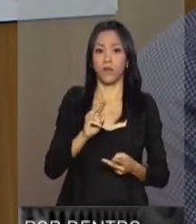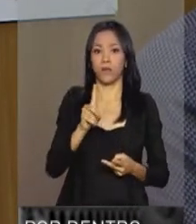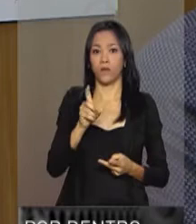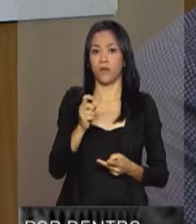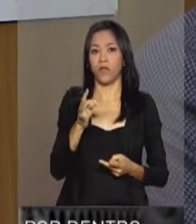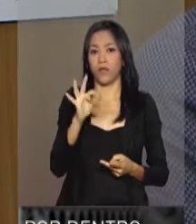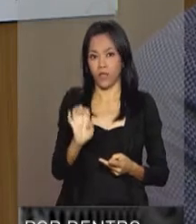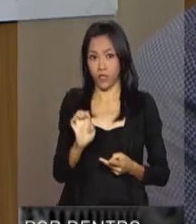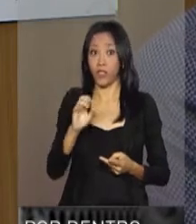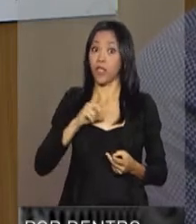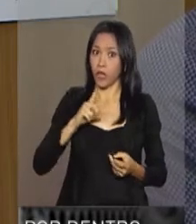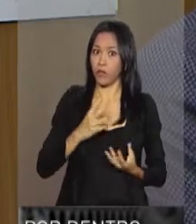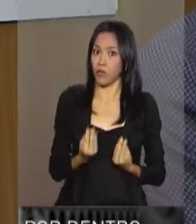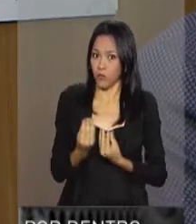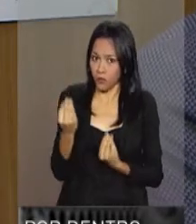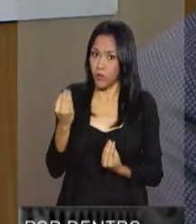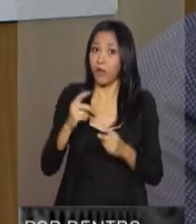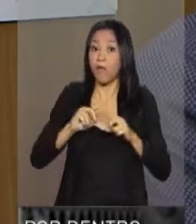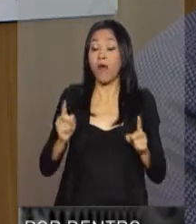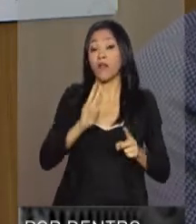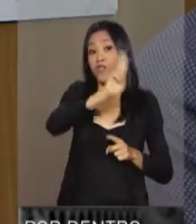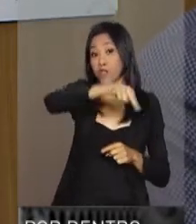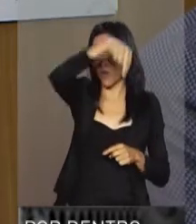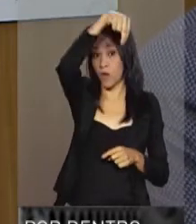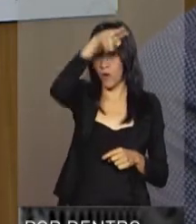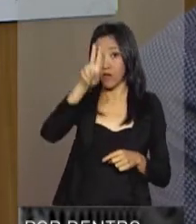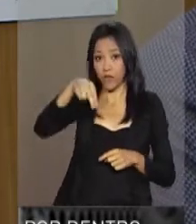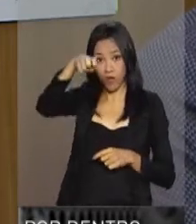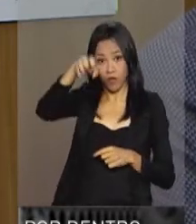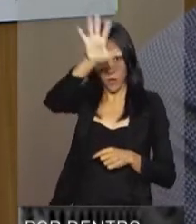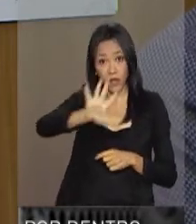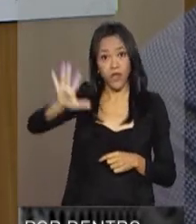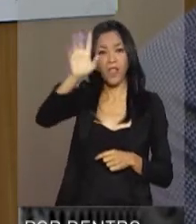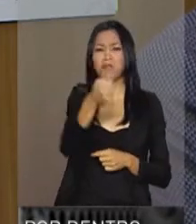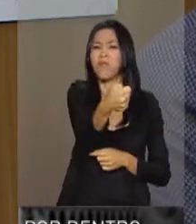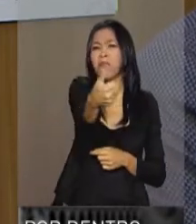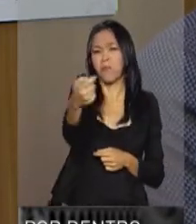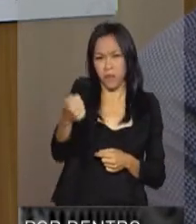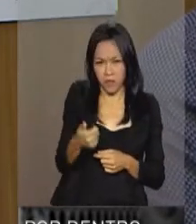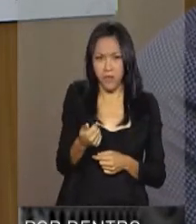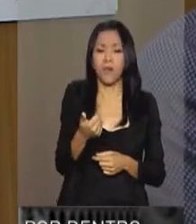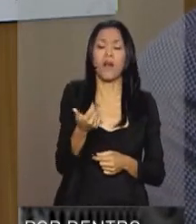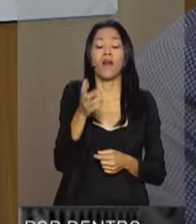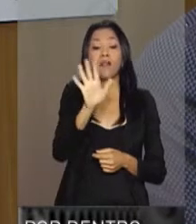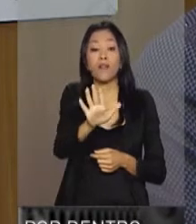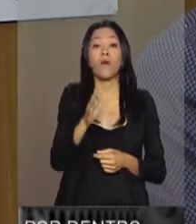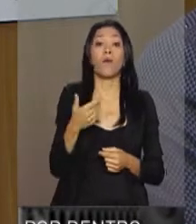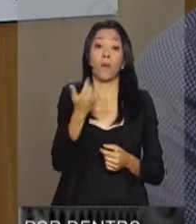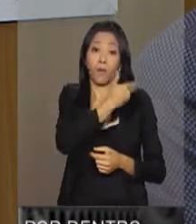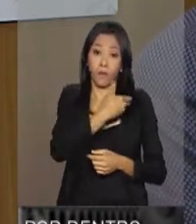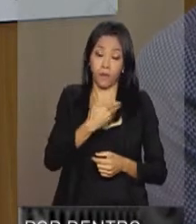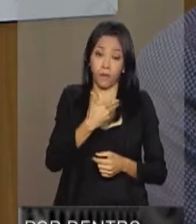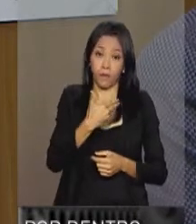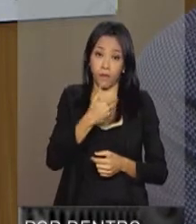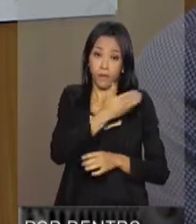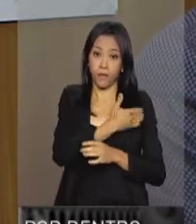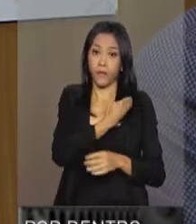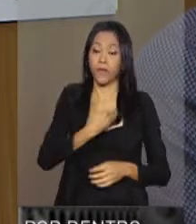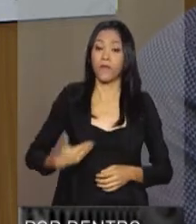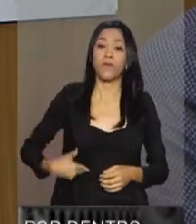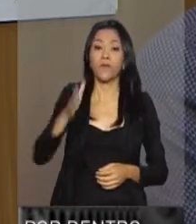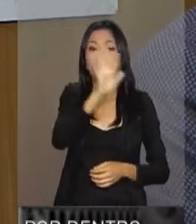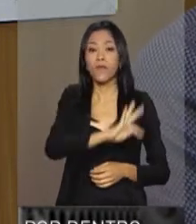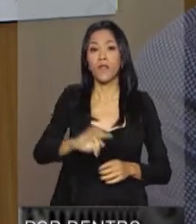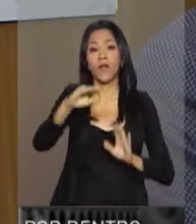nordeste especialmente norte do brasil o governo federal lançou o programa avançar saneamento básico para que nós